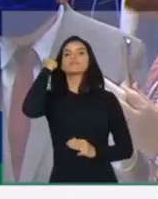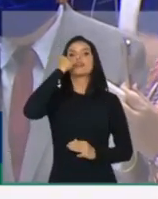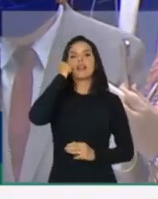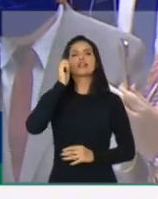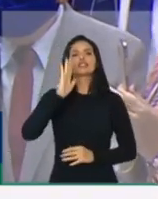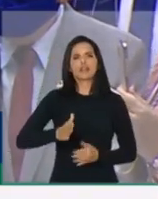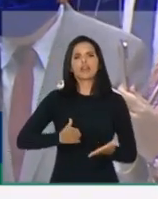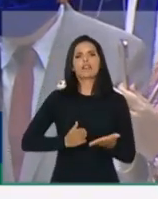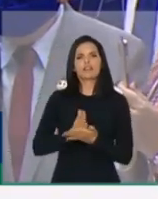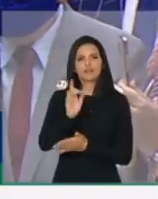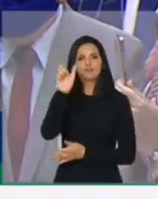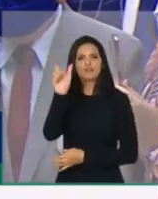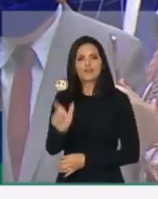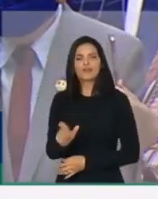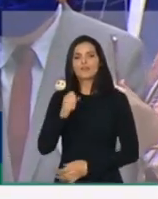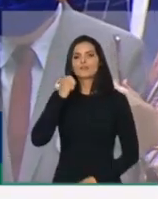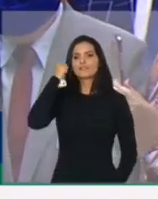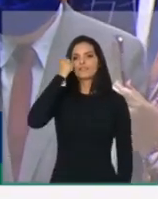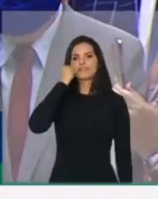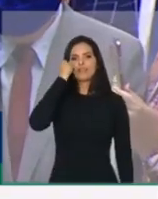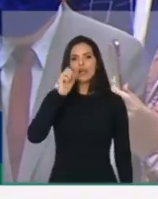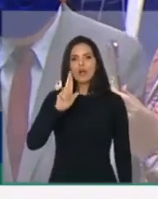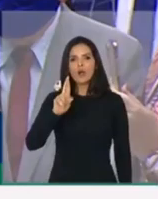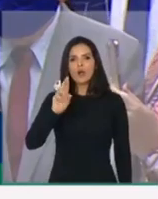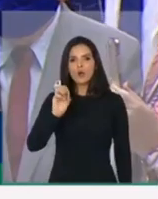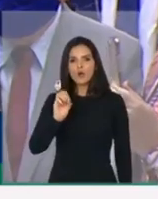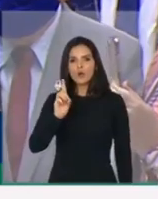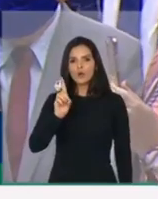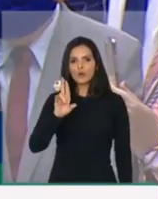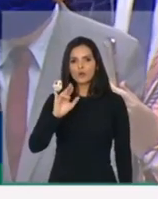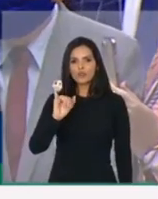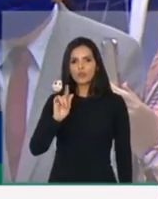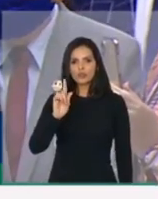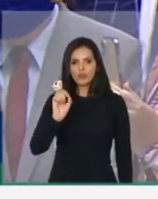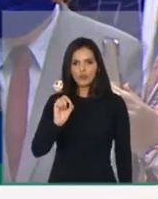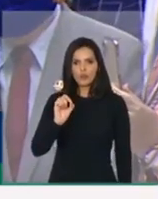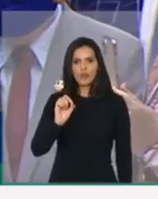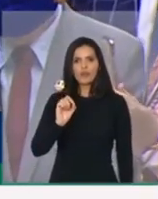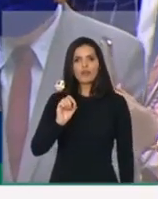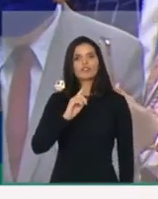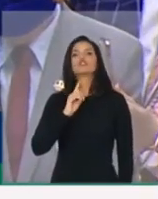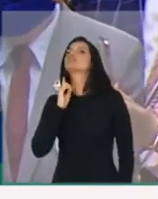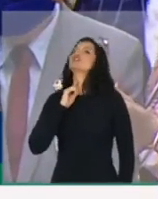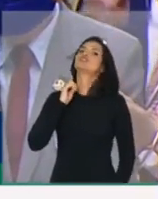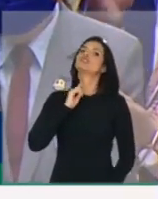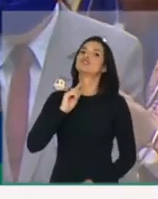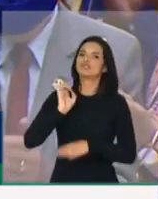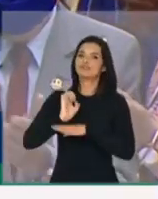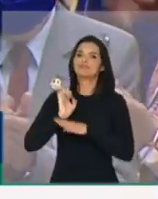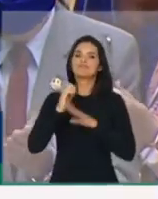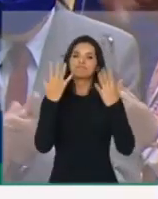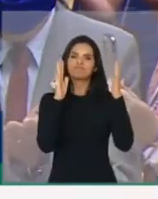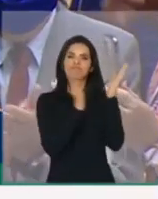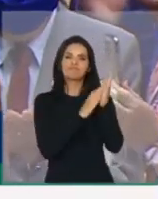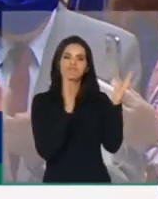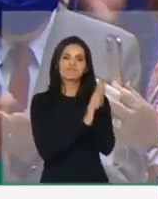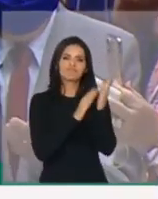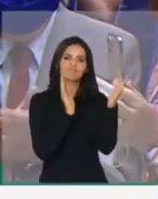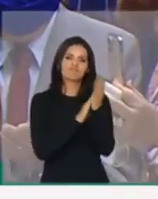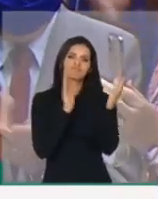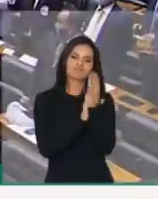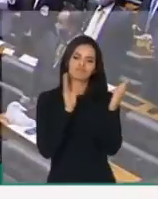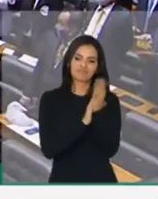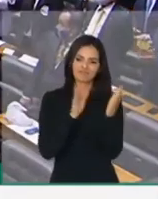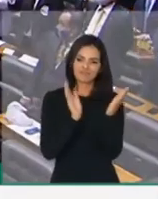caso já eleito também, o senador Rodrigo Pacheco, de Minas Gerais, a quem parabenizo pela eleição na tarde de